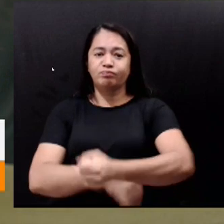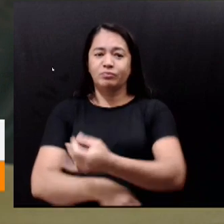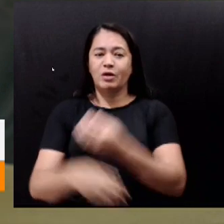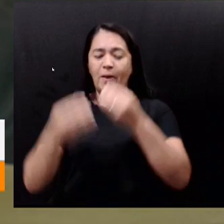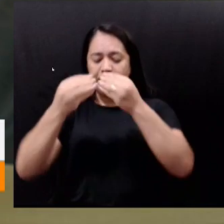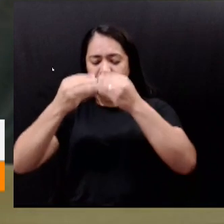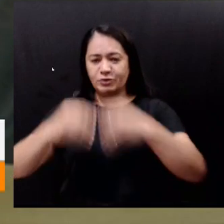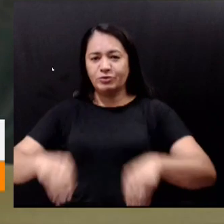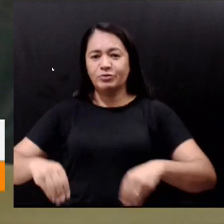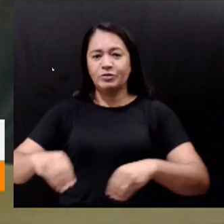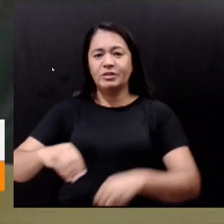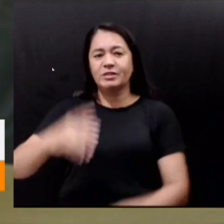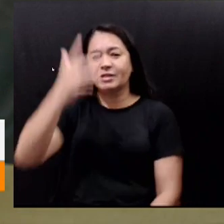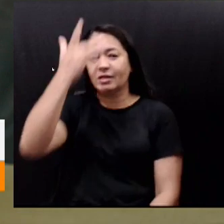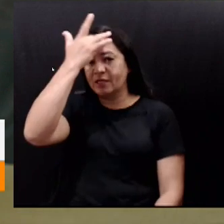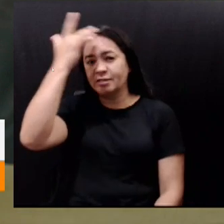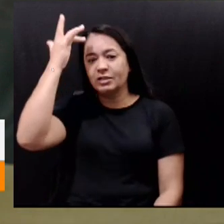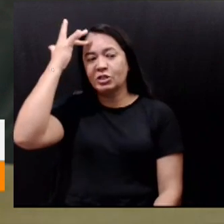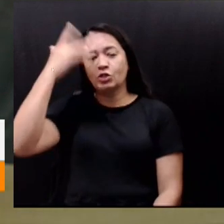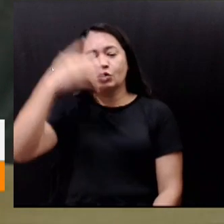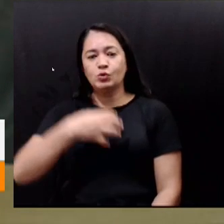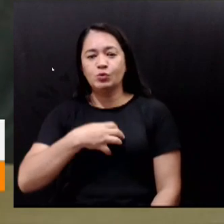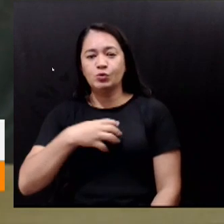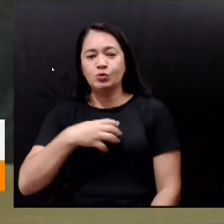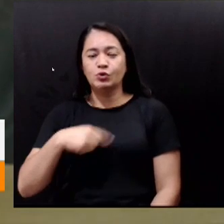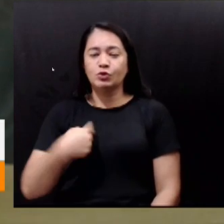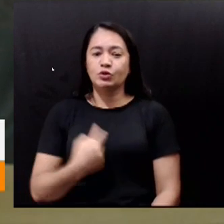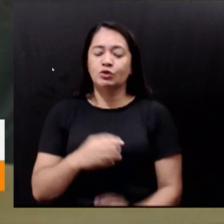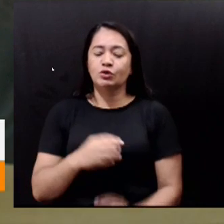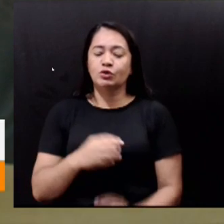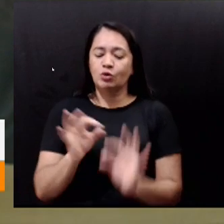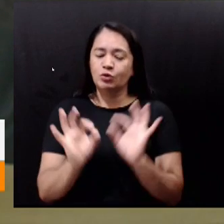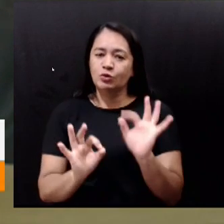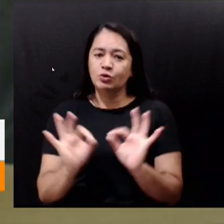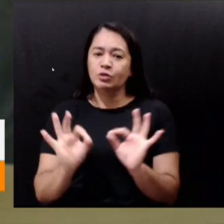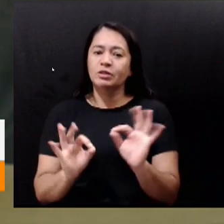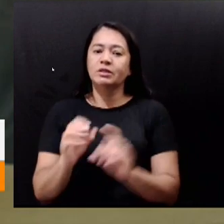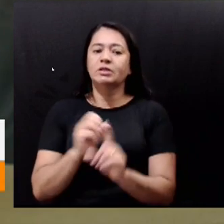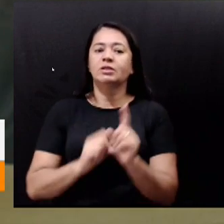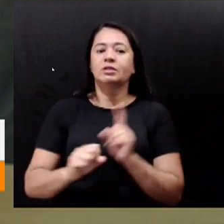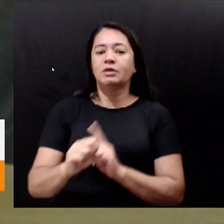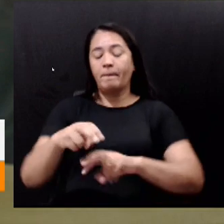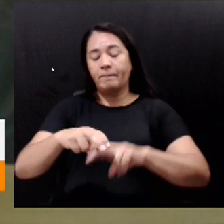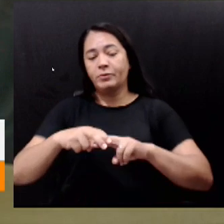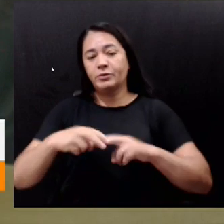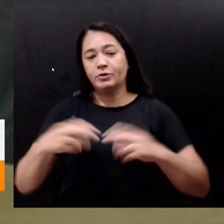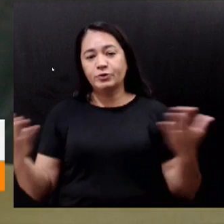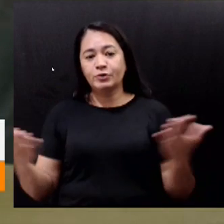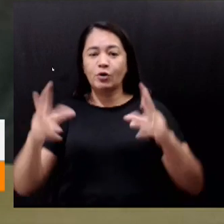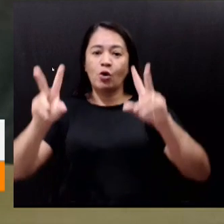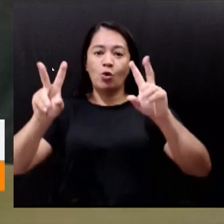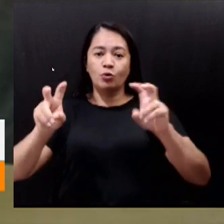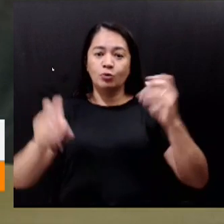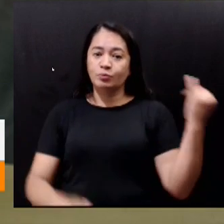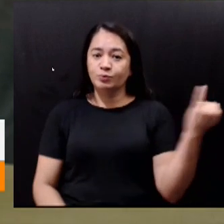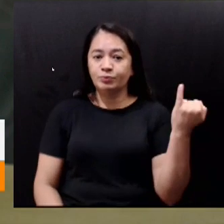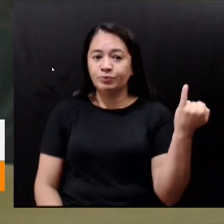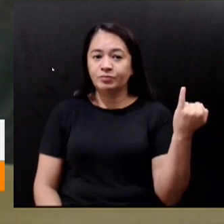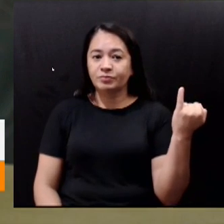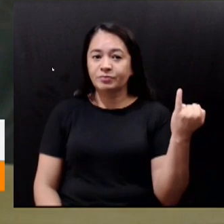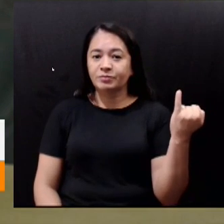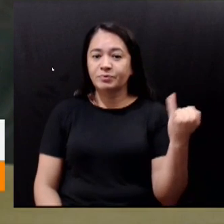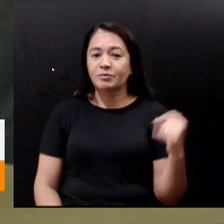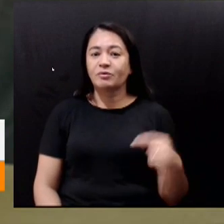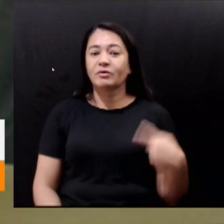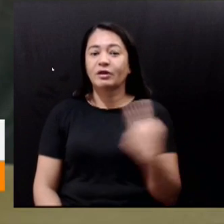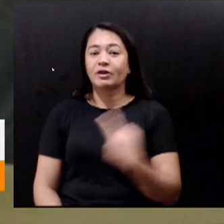a forma como a gente se organiza socialmente. É por isso que o tema de hoje é tão relevante. E para nos ajudar a aprofundar nesse